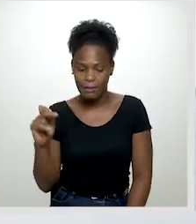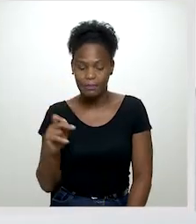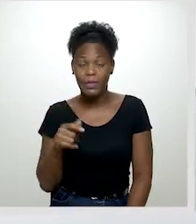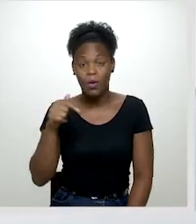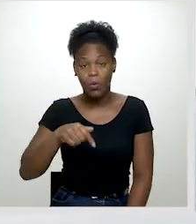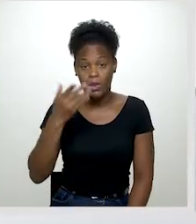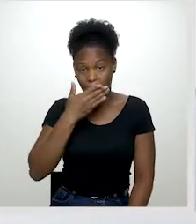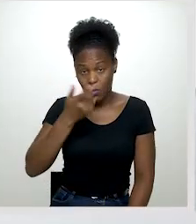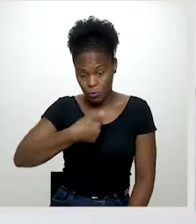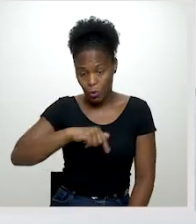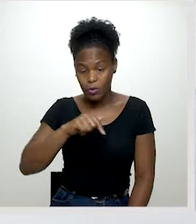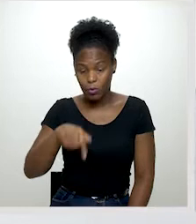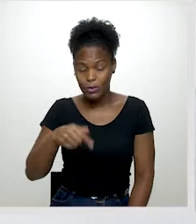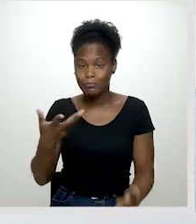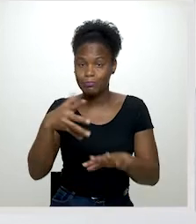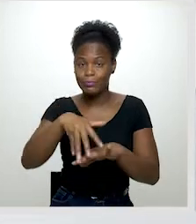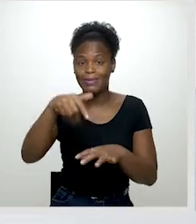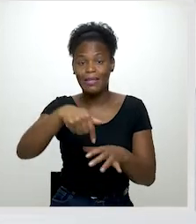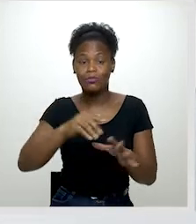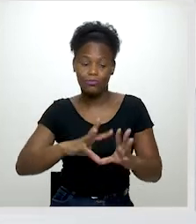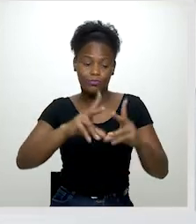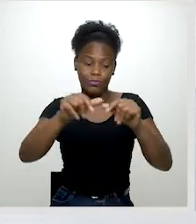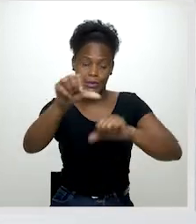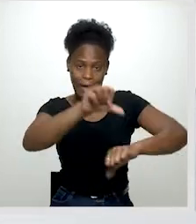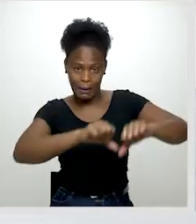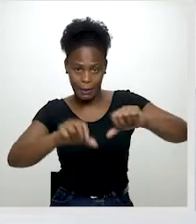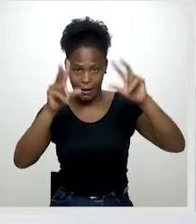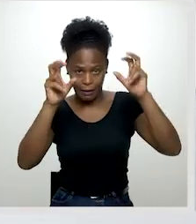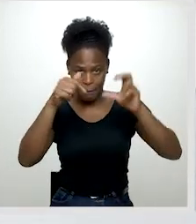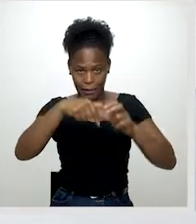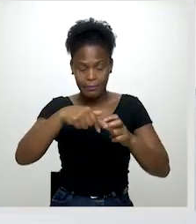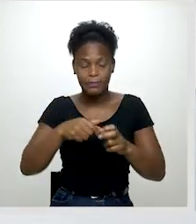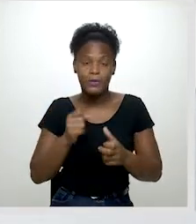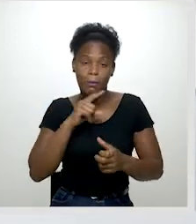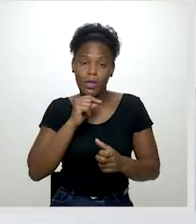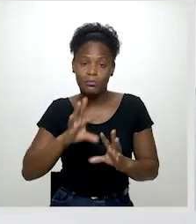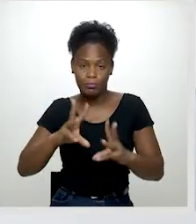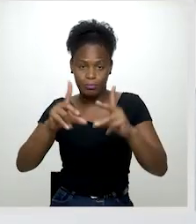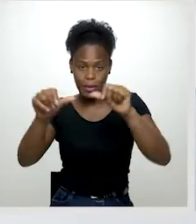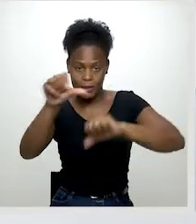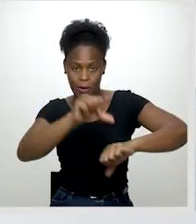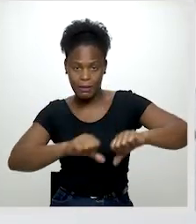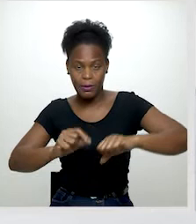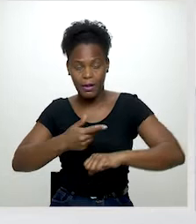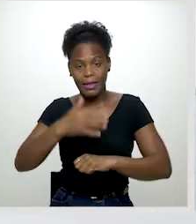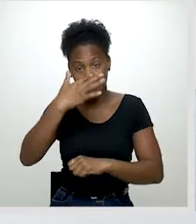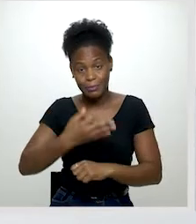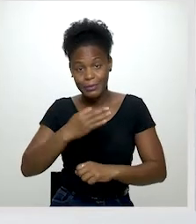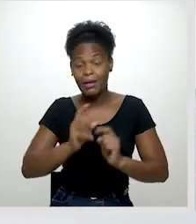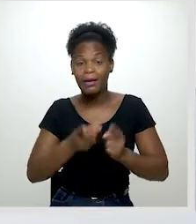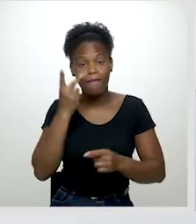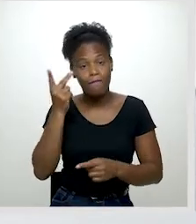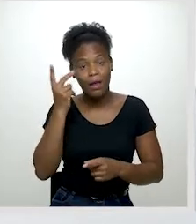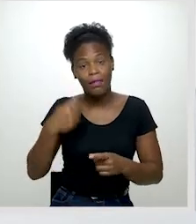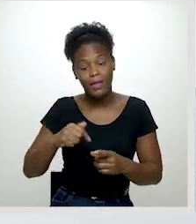A nossa aula propriamente dita está inserida dentro da evolução química. A hipótese de evolução química. Acredita-se que a